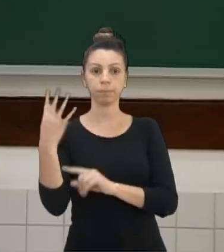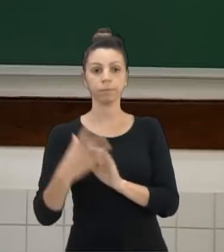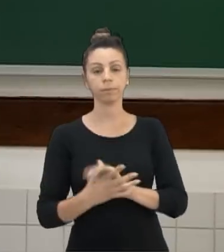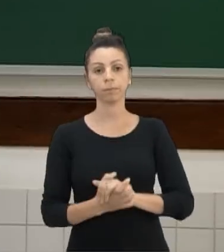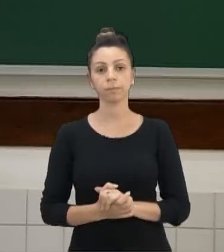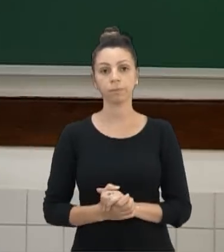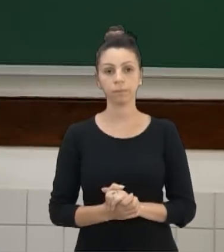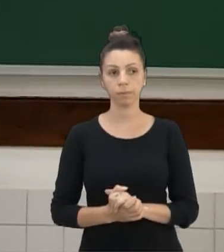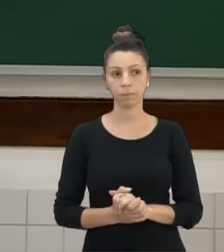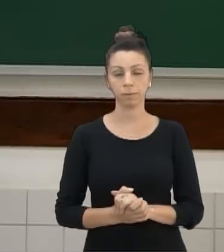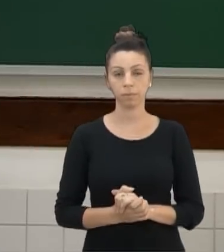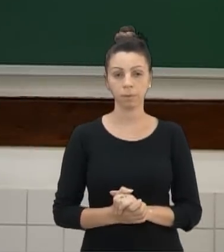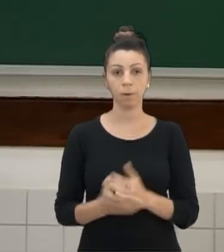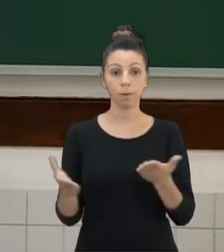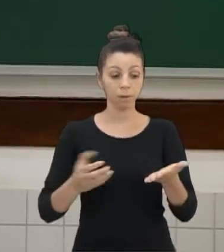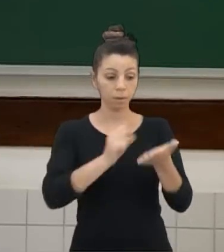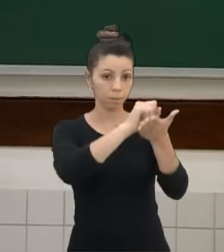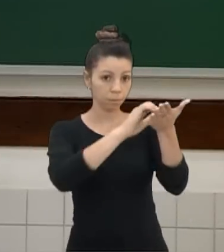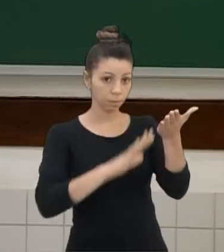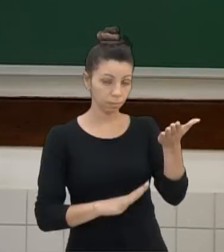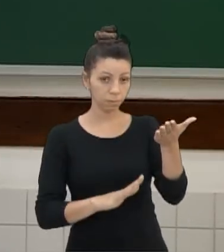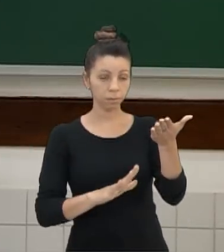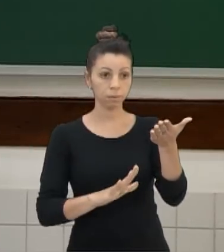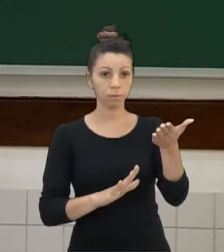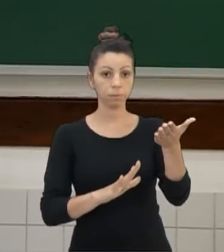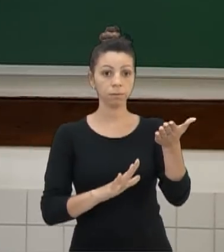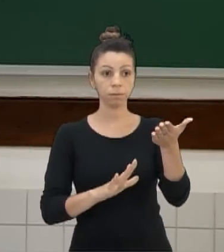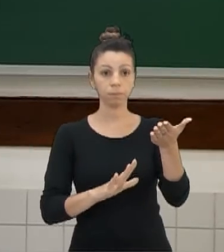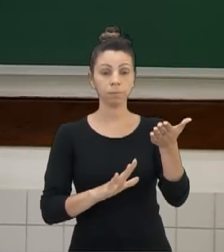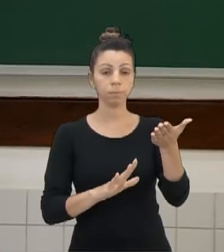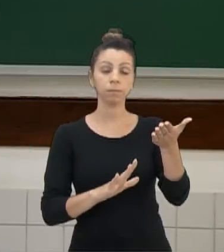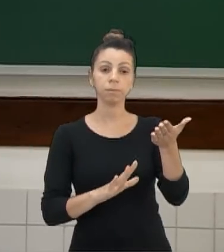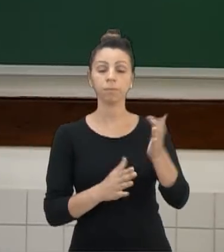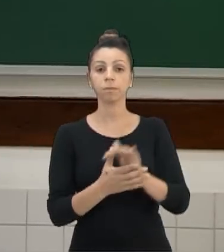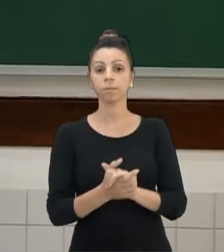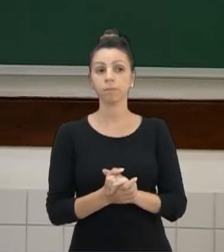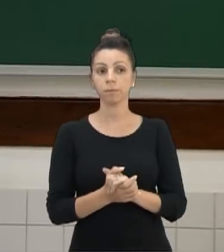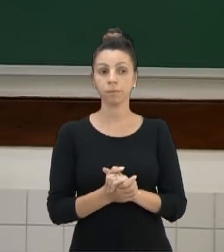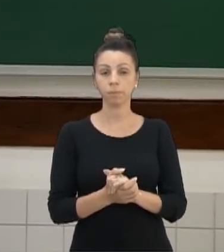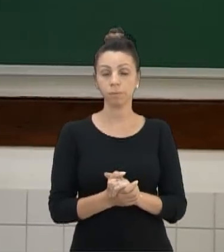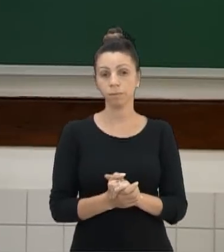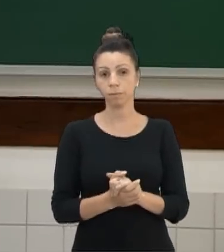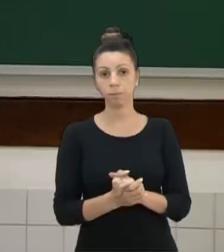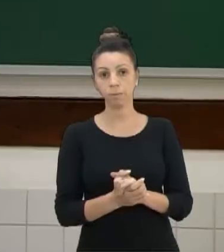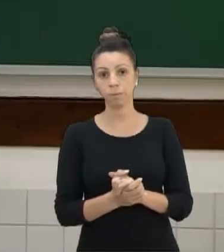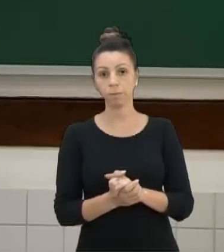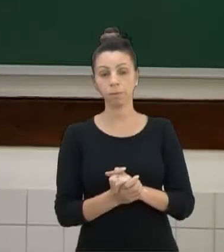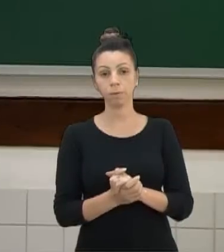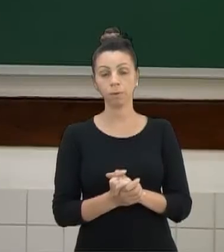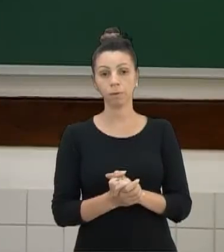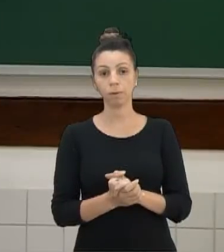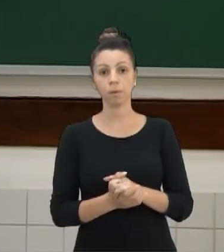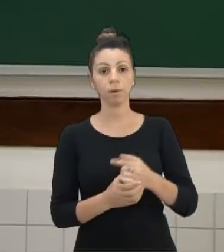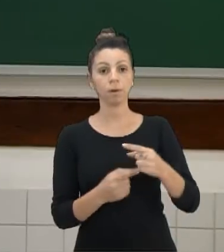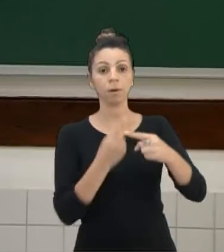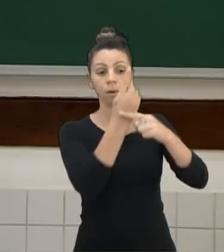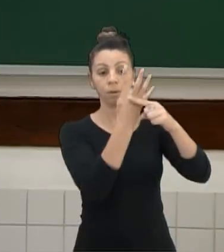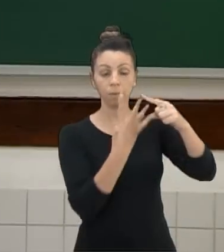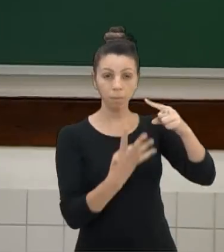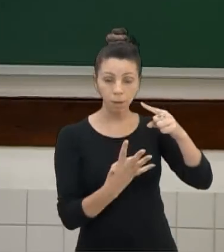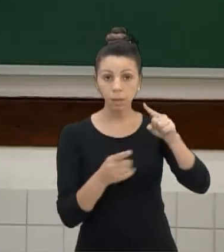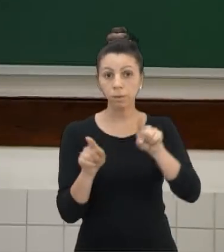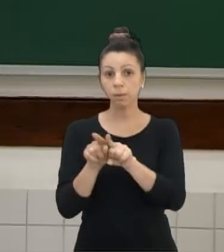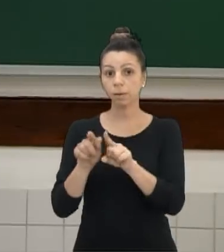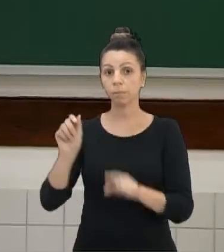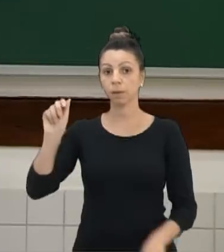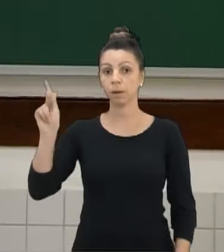Então, eu vou passar agora o exercício para os senhores, envolvendo quartas e alqueires. Use essa relação, vai facilitar bastante a conta